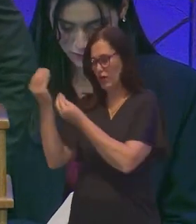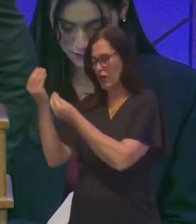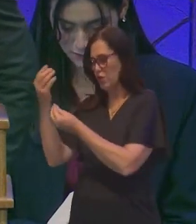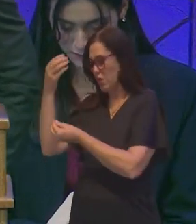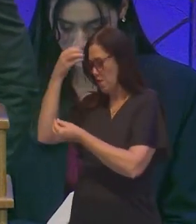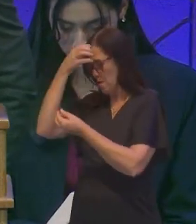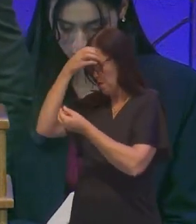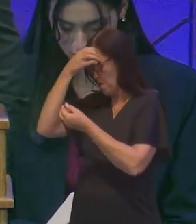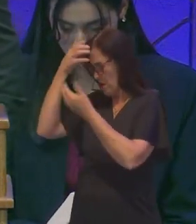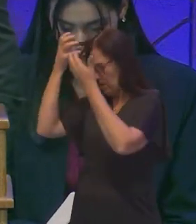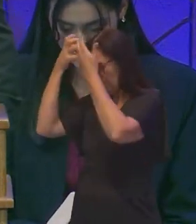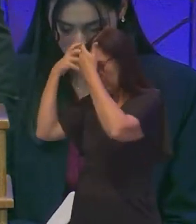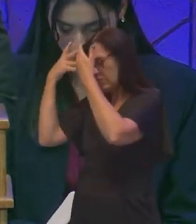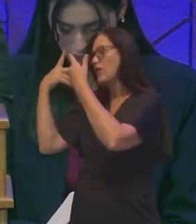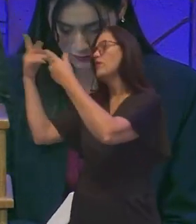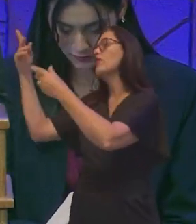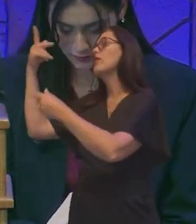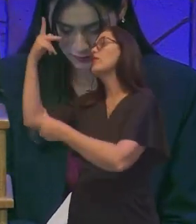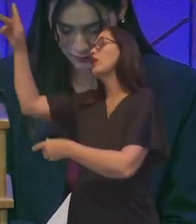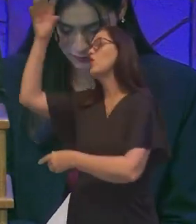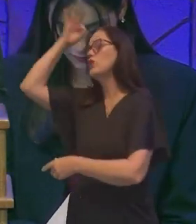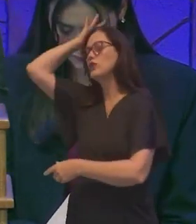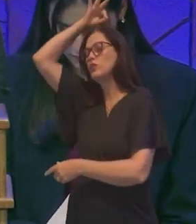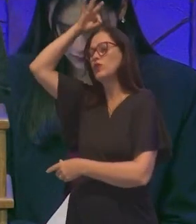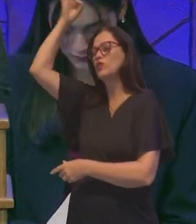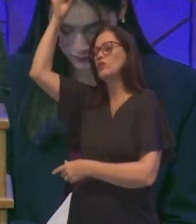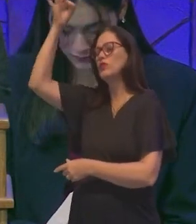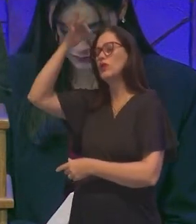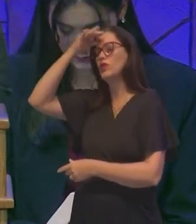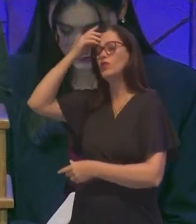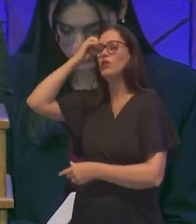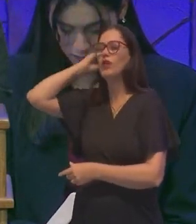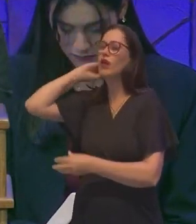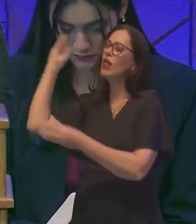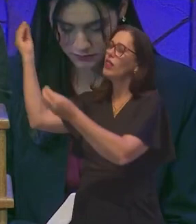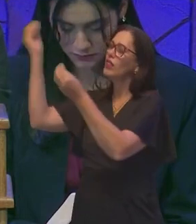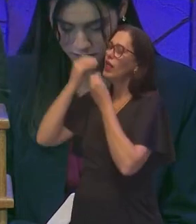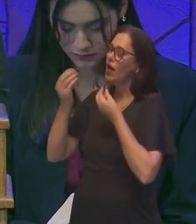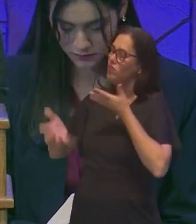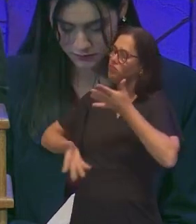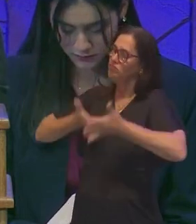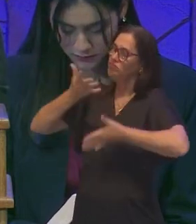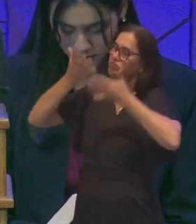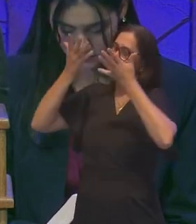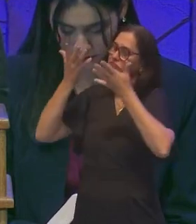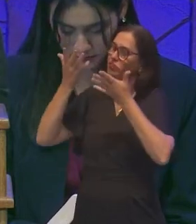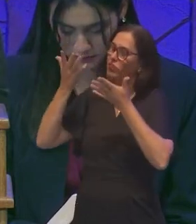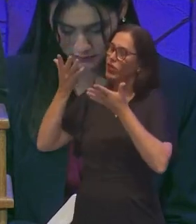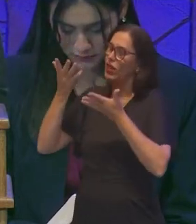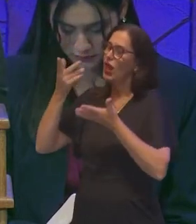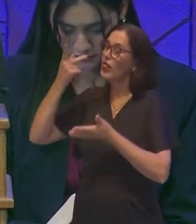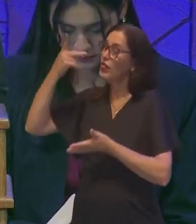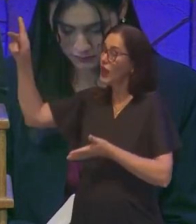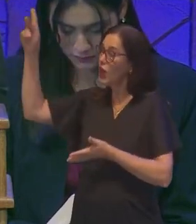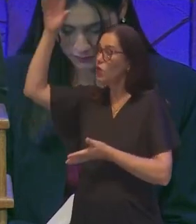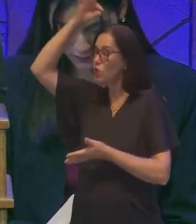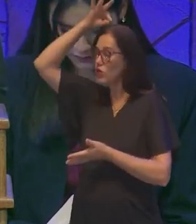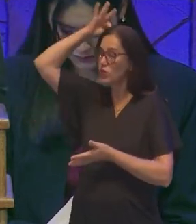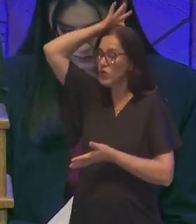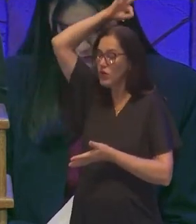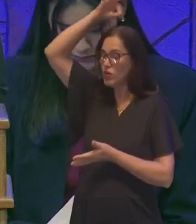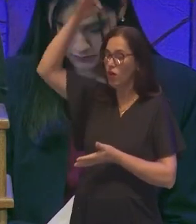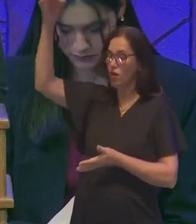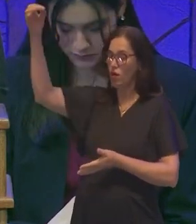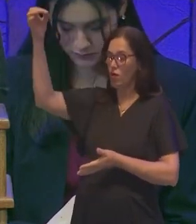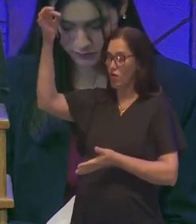mente para que o Teu Espírito Santo nos traga edificação, para que o Teu Espírito Santo